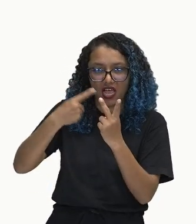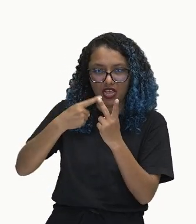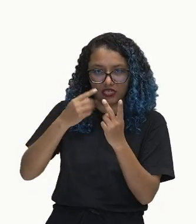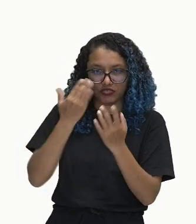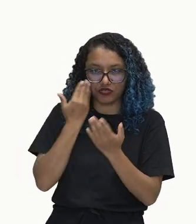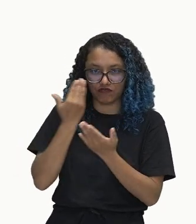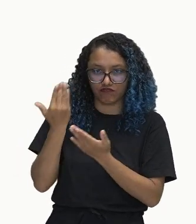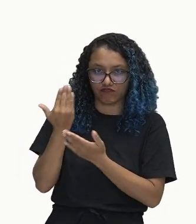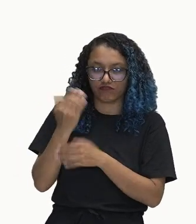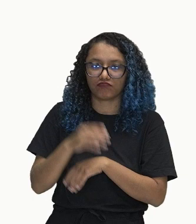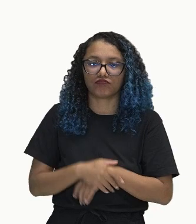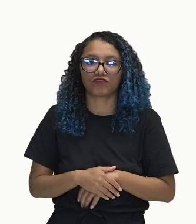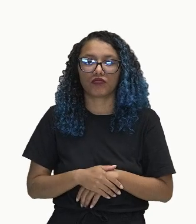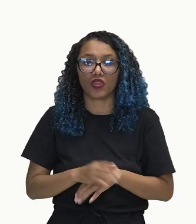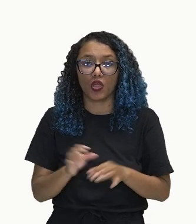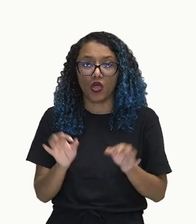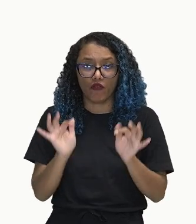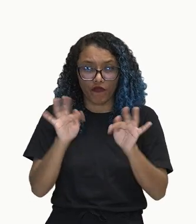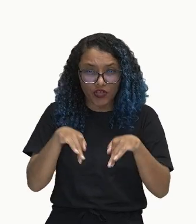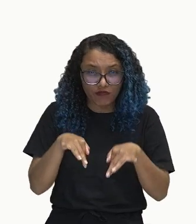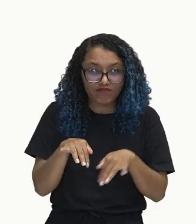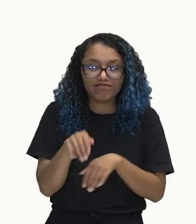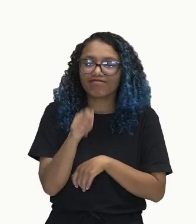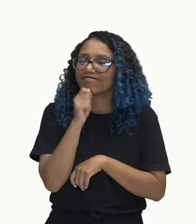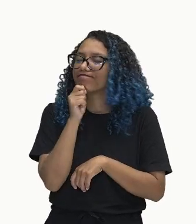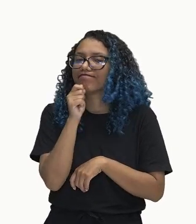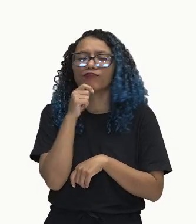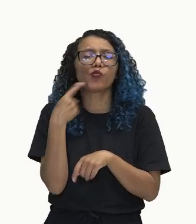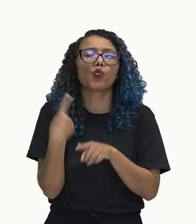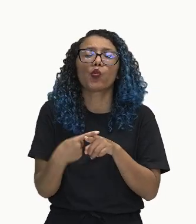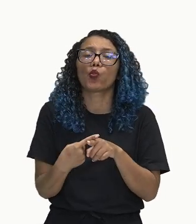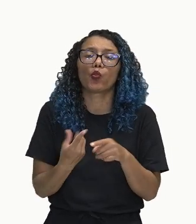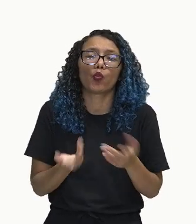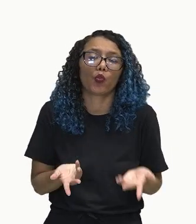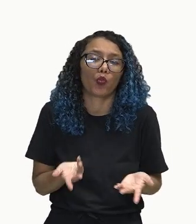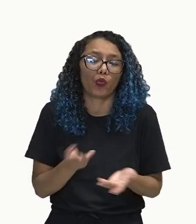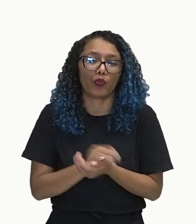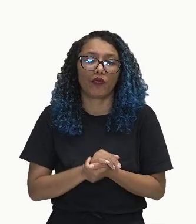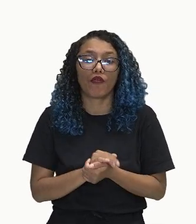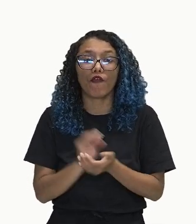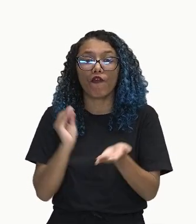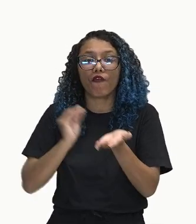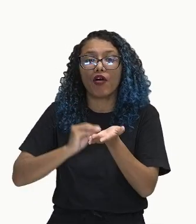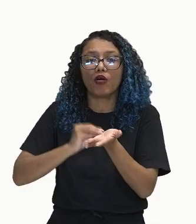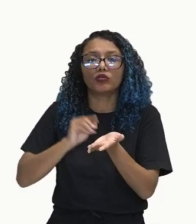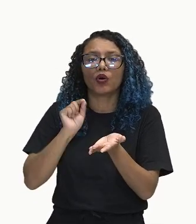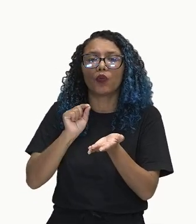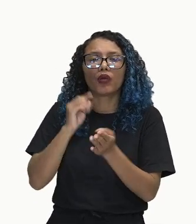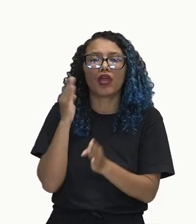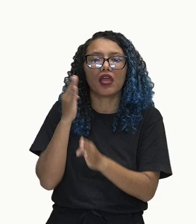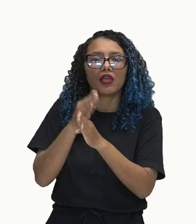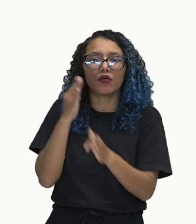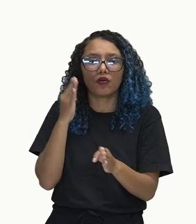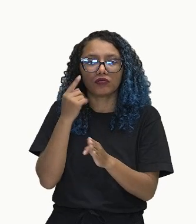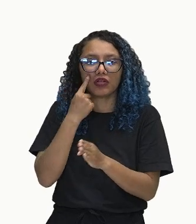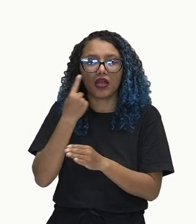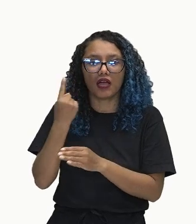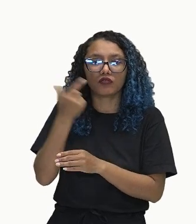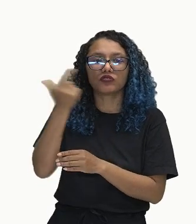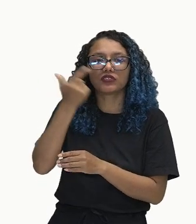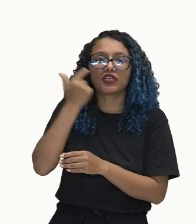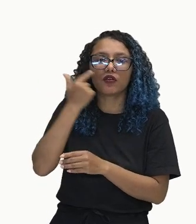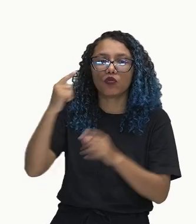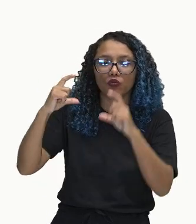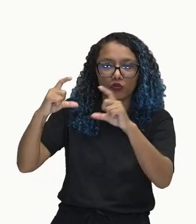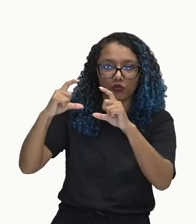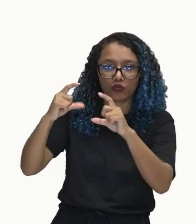parte. Acabou a questão? Não. Por quê? Porque falta achar a raiz desse segundo